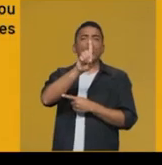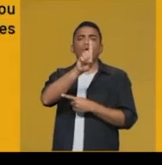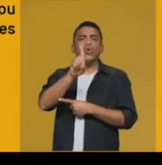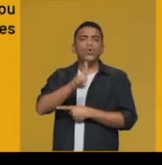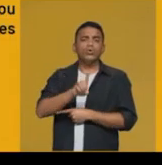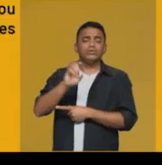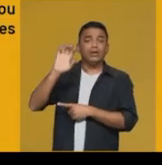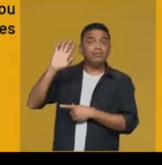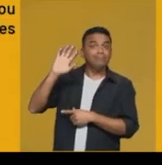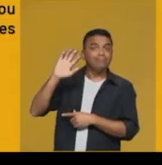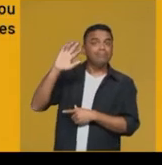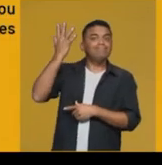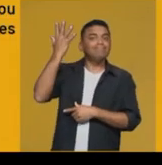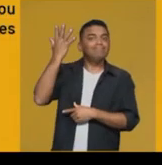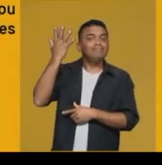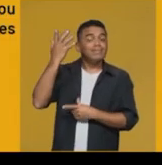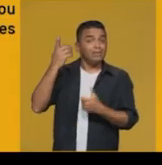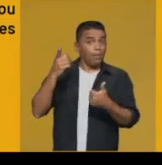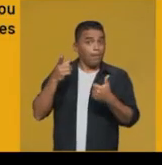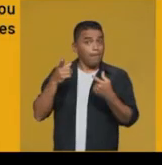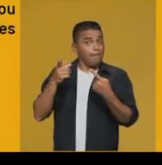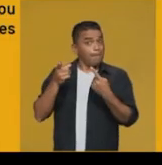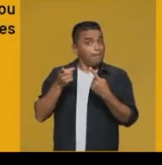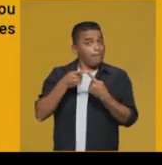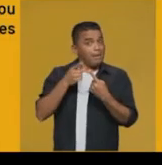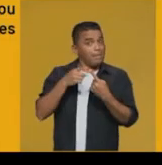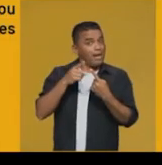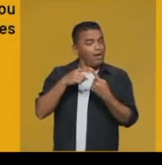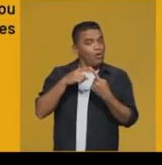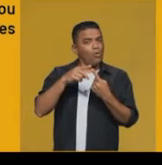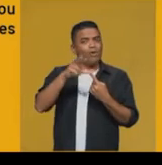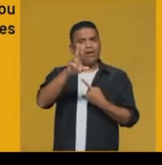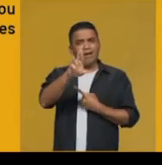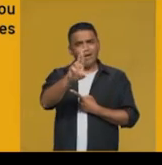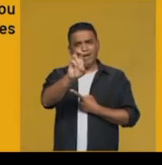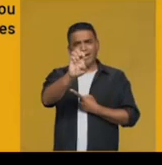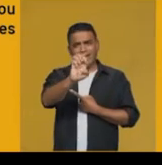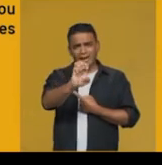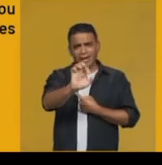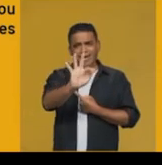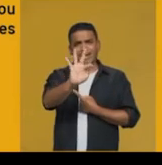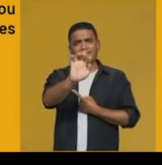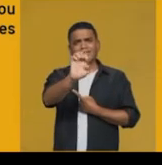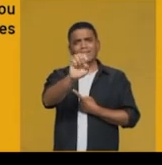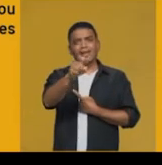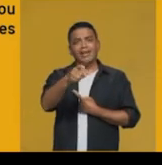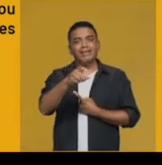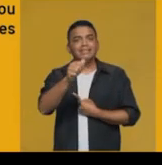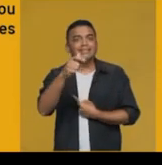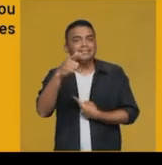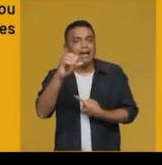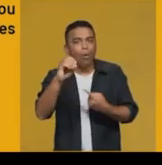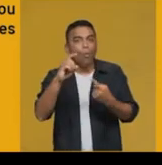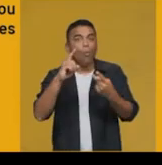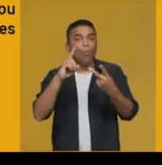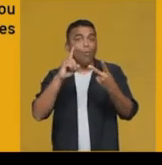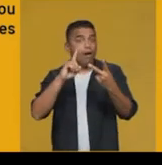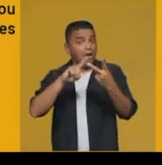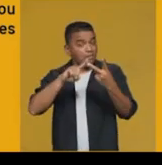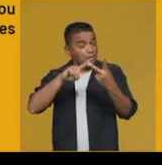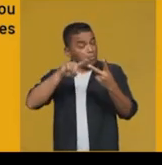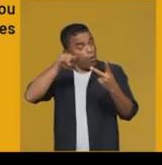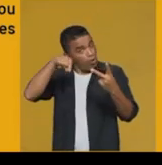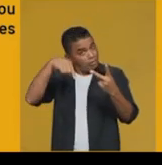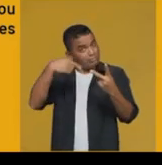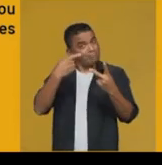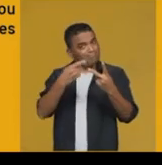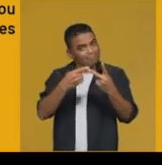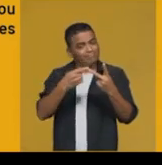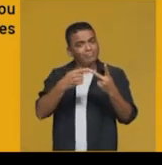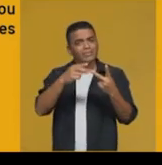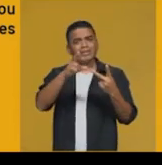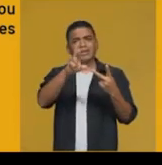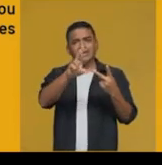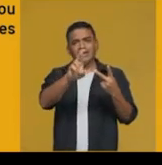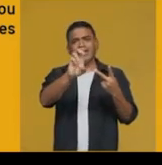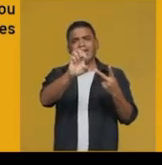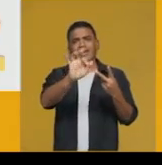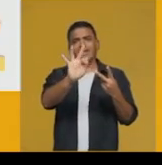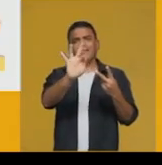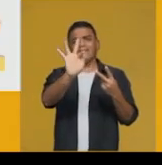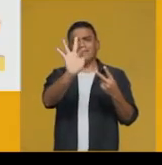fenômeno que nós trabalharemos é o fenômeno da reflexão. Em seguida, trabalharemos o fenômeno da refração.